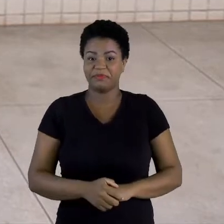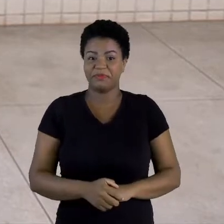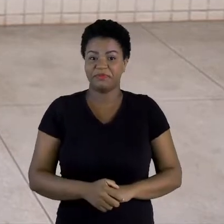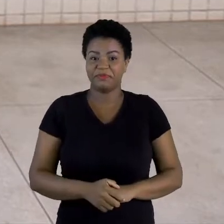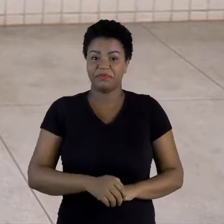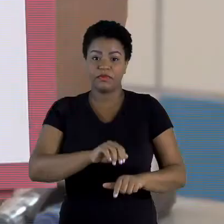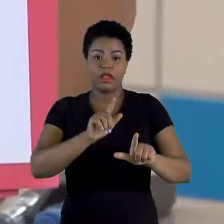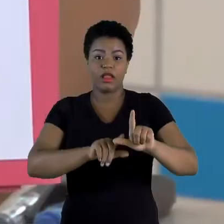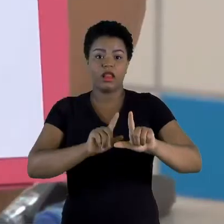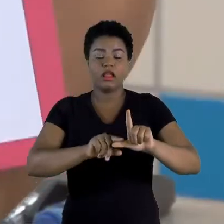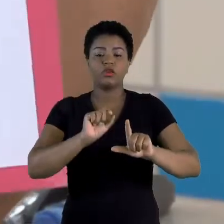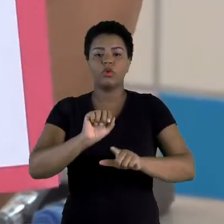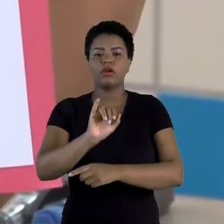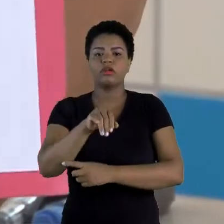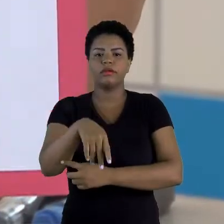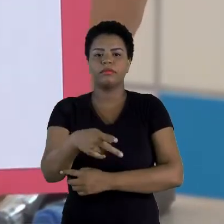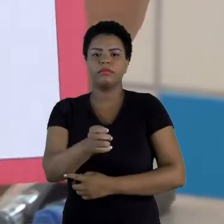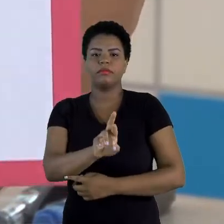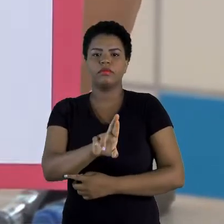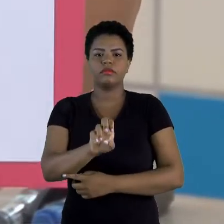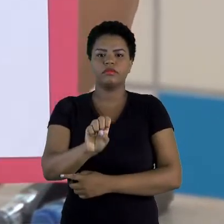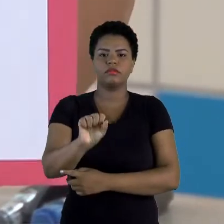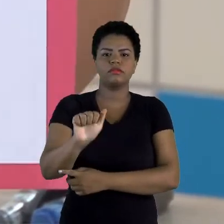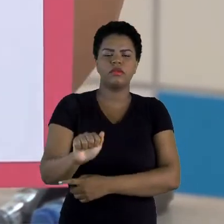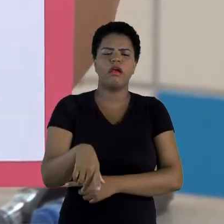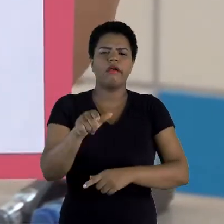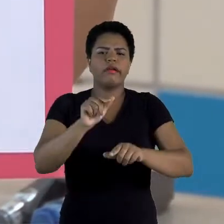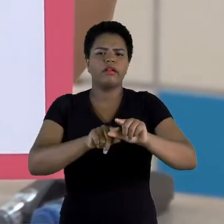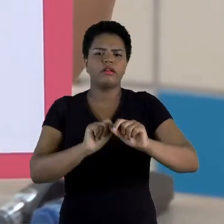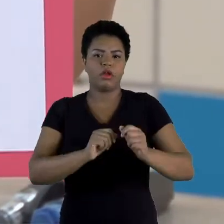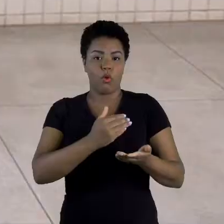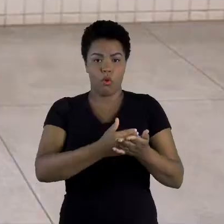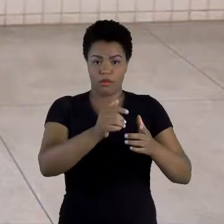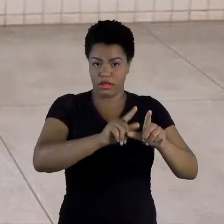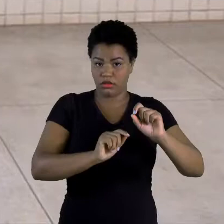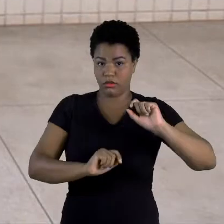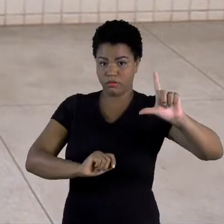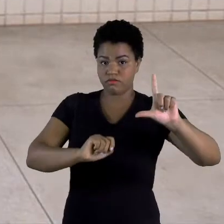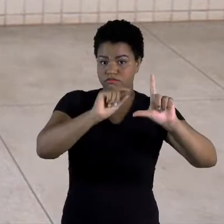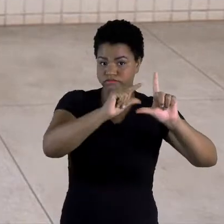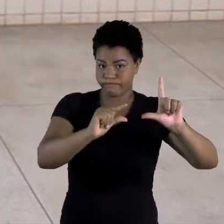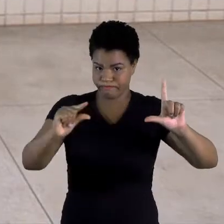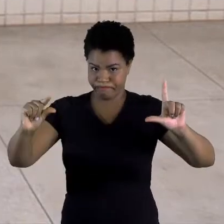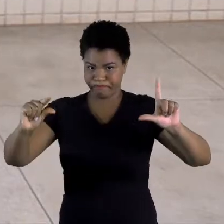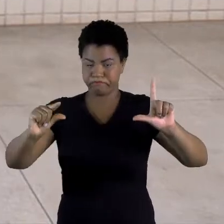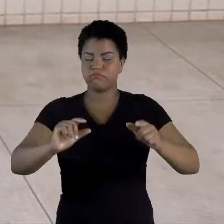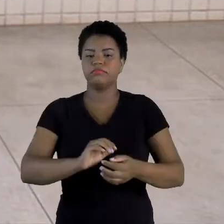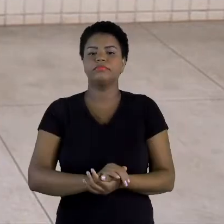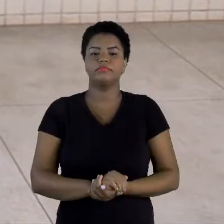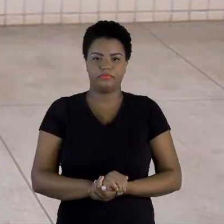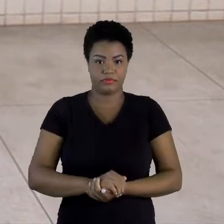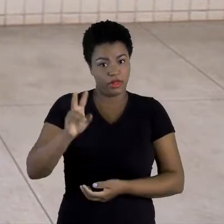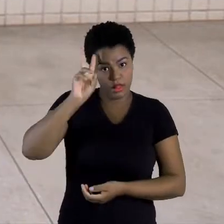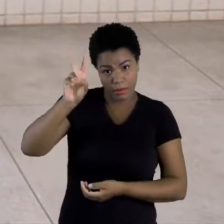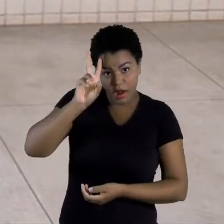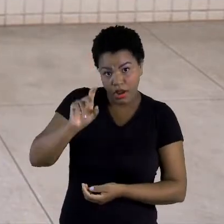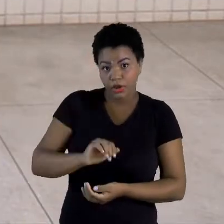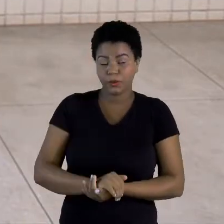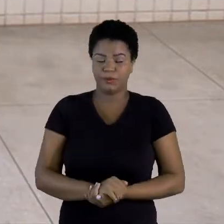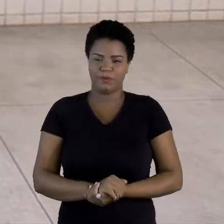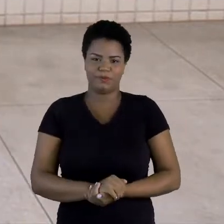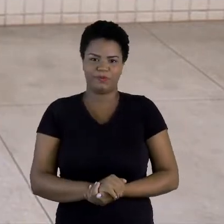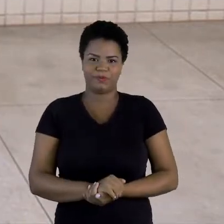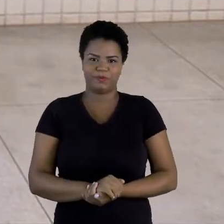de imprensa, que é a letra que nós encontramos nos livros e nas revistas. Lembraram? E